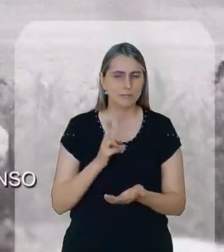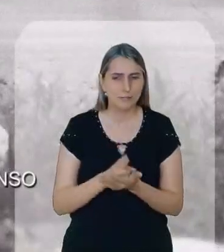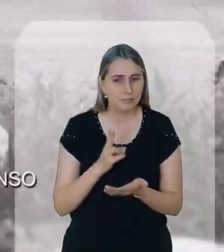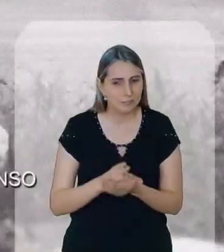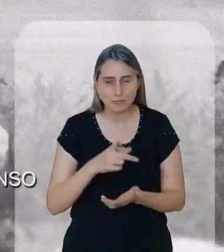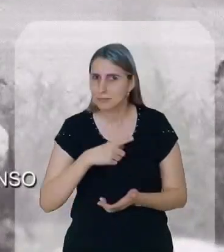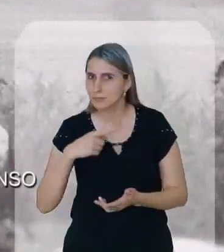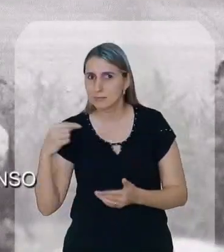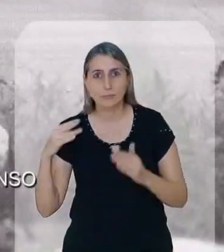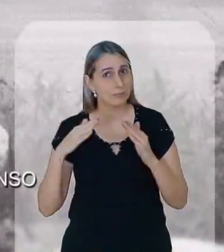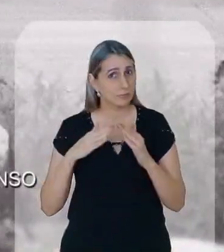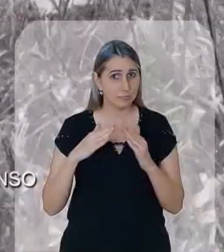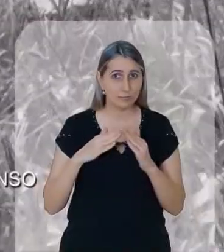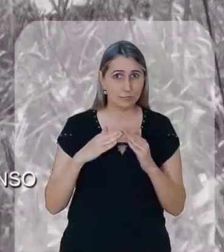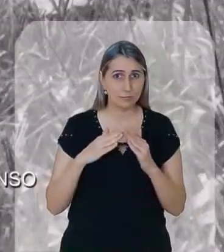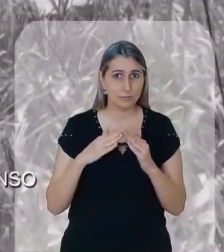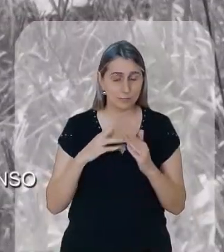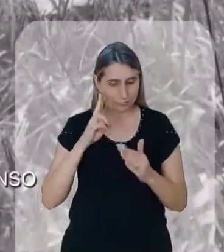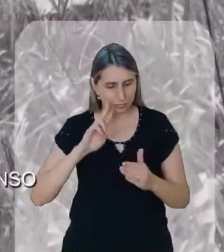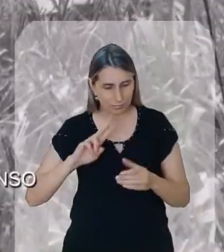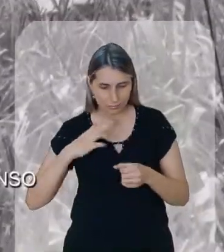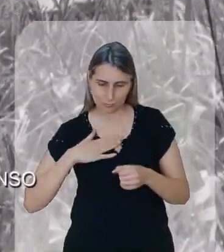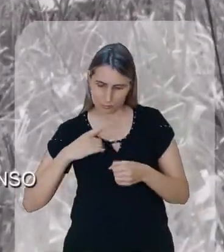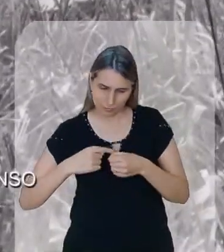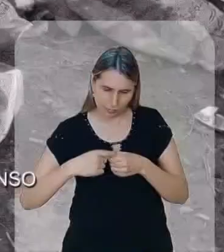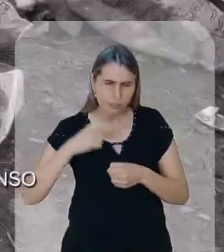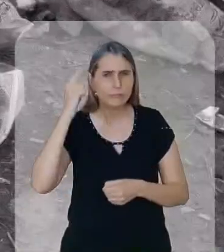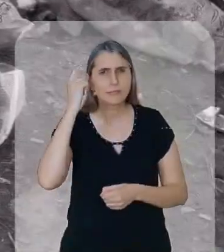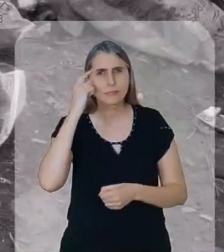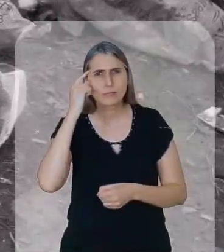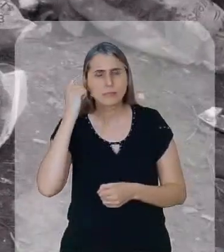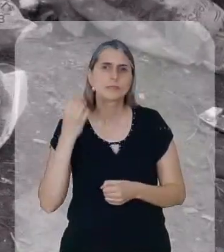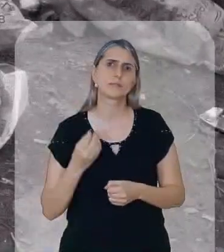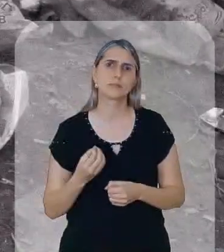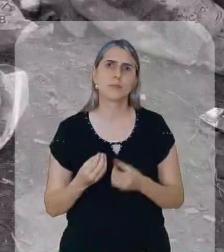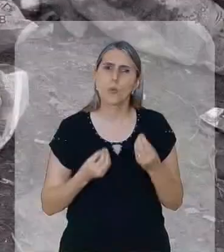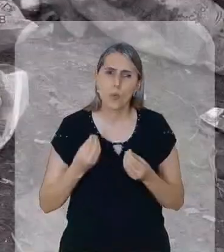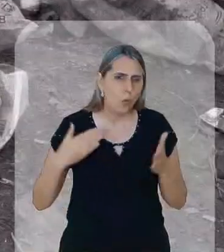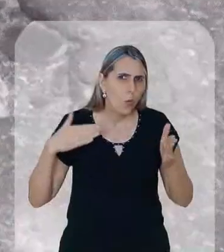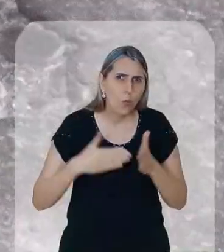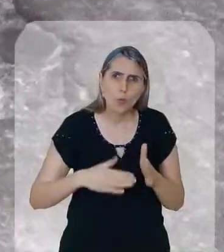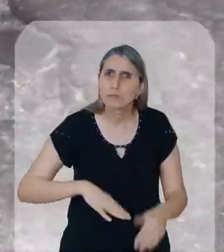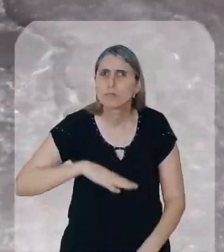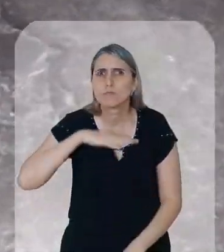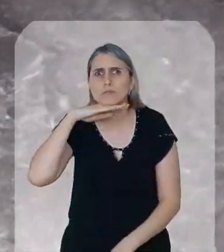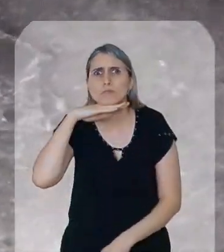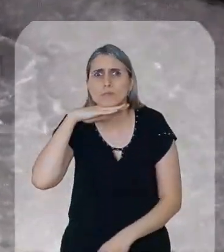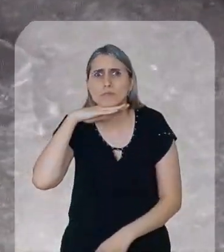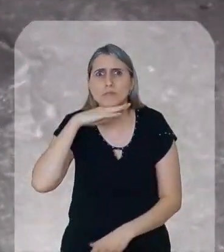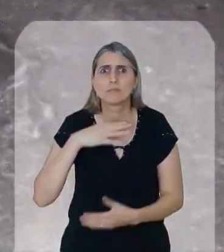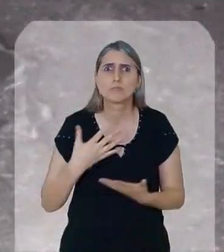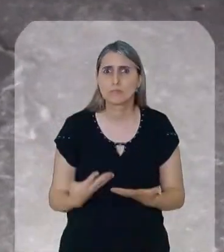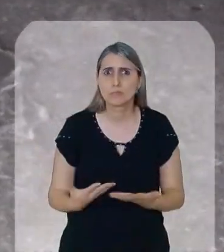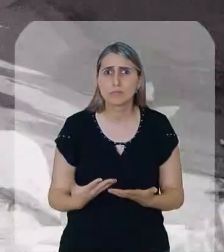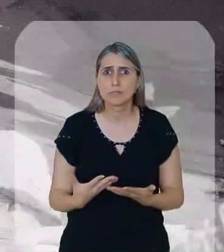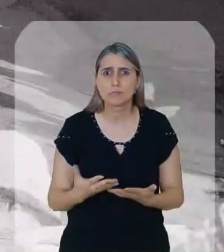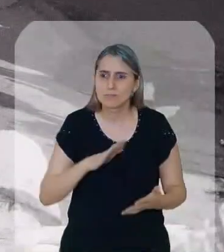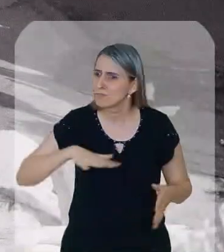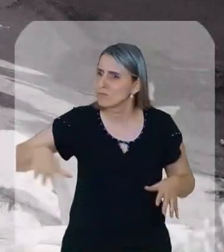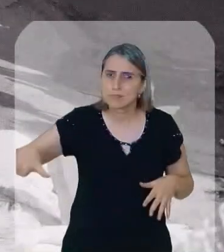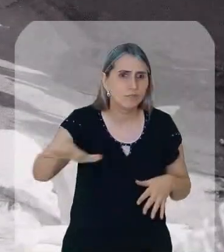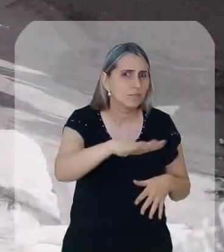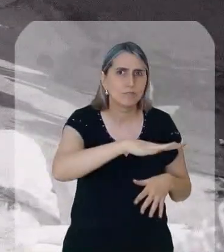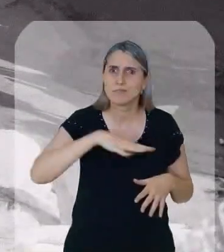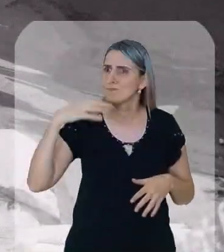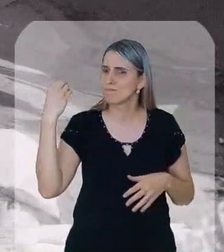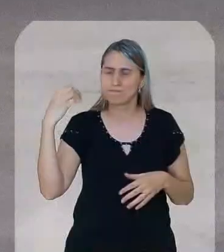Toda vez que eu saio de casa, olho para minha cidade e penso: como chegamos nesse ponto? Em todas